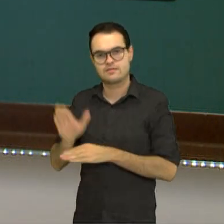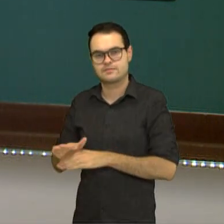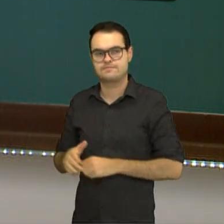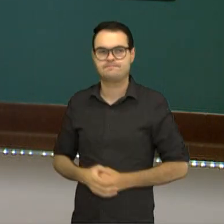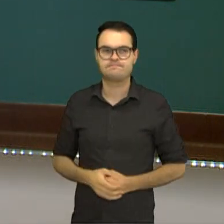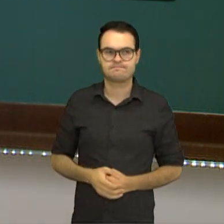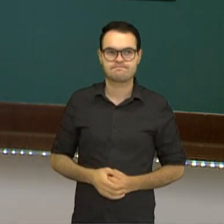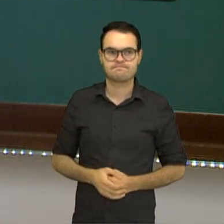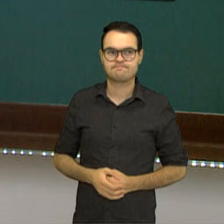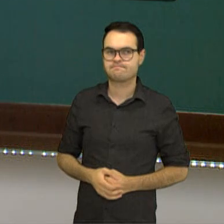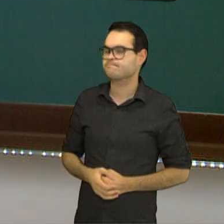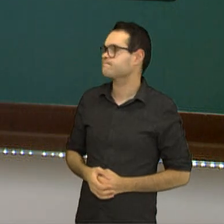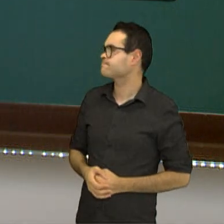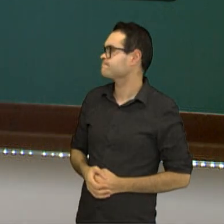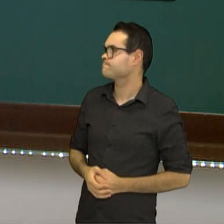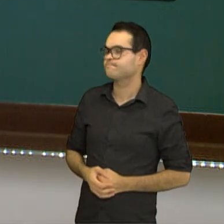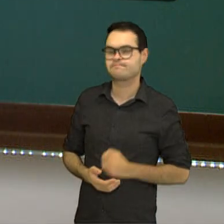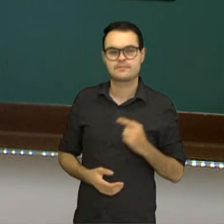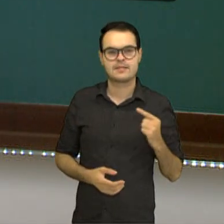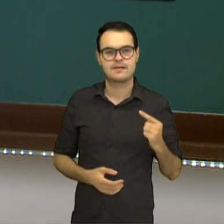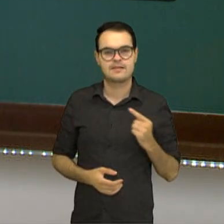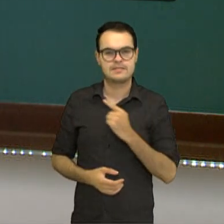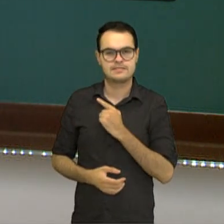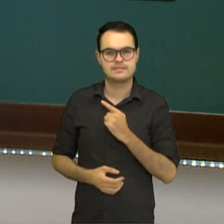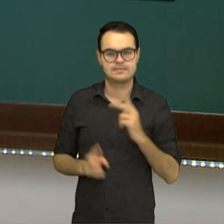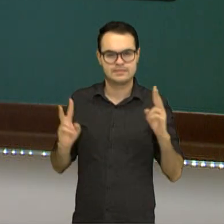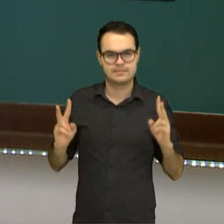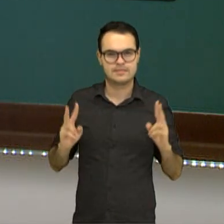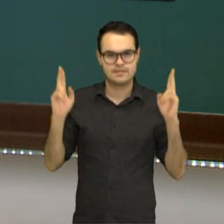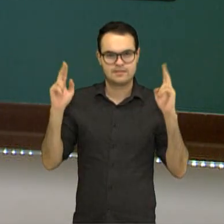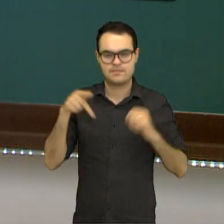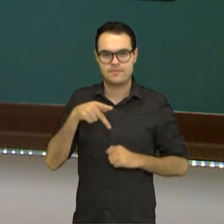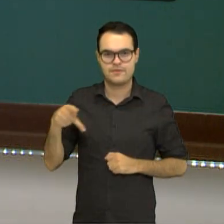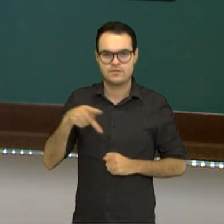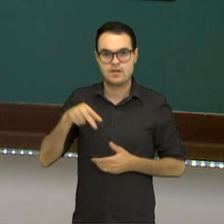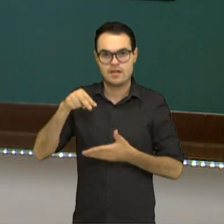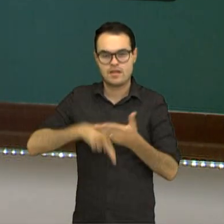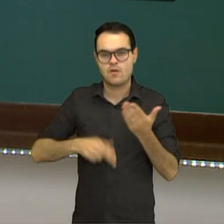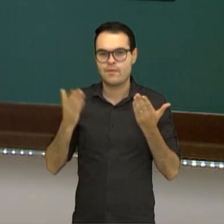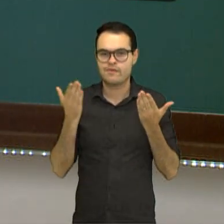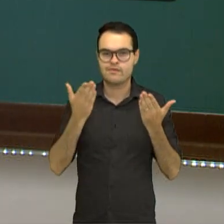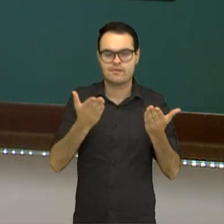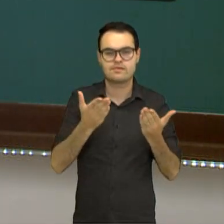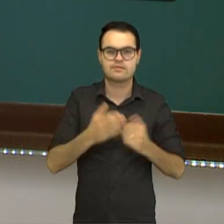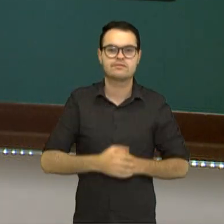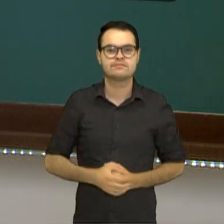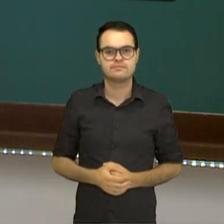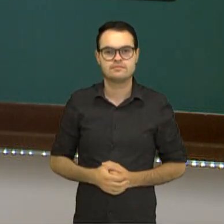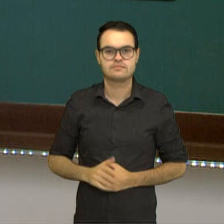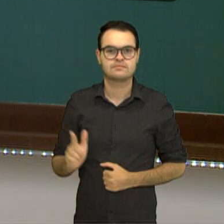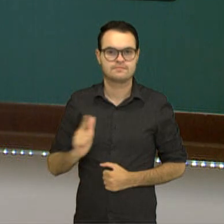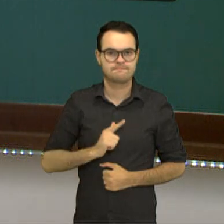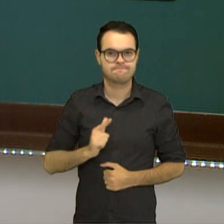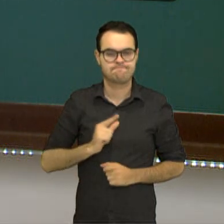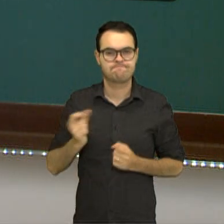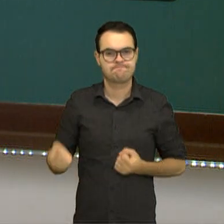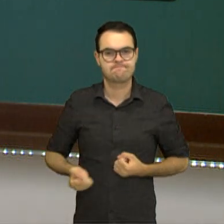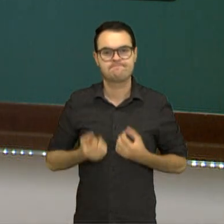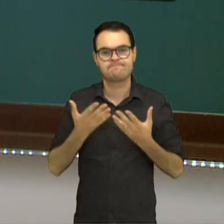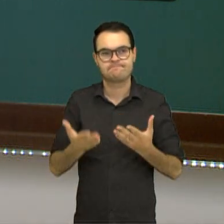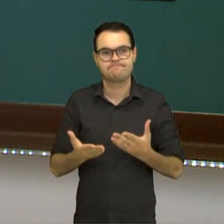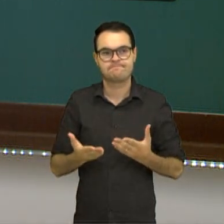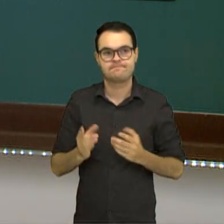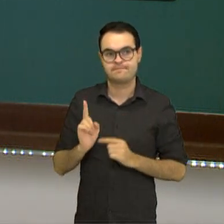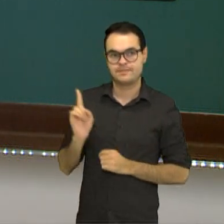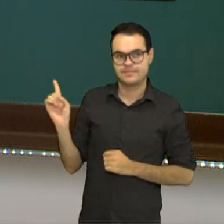else? Bem, nesse trecho aqui que a teacher acabou de ler para vocês, tá? Nós temos as expressões